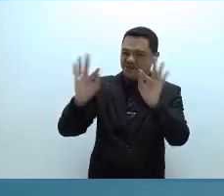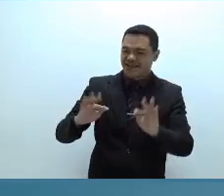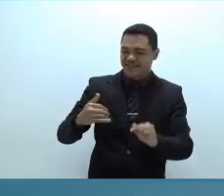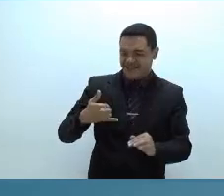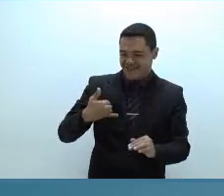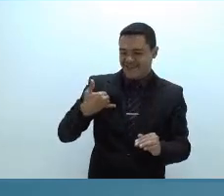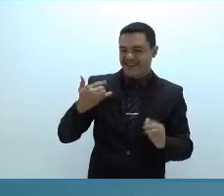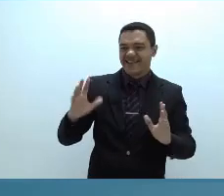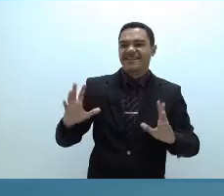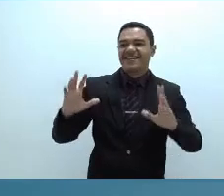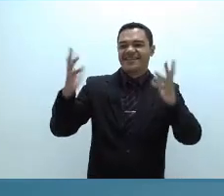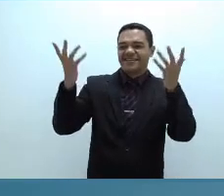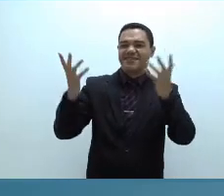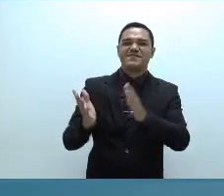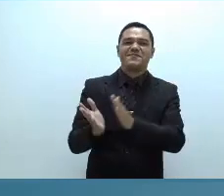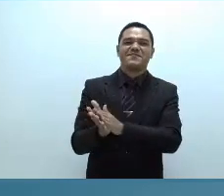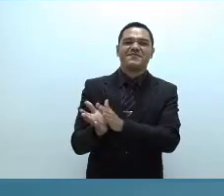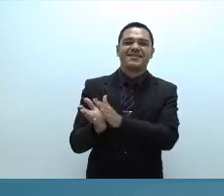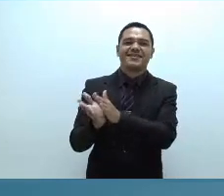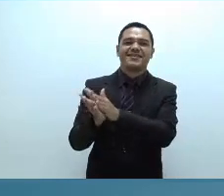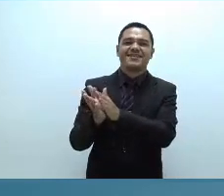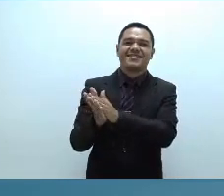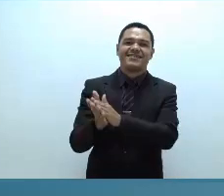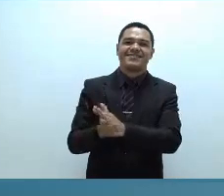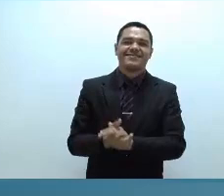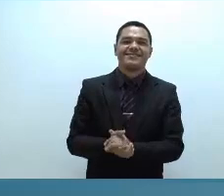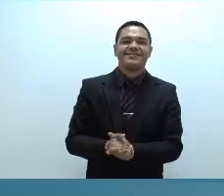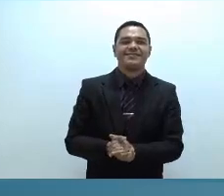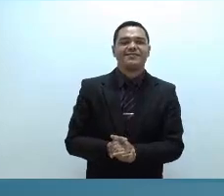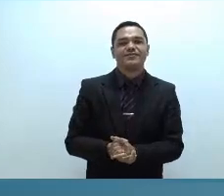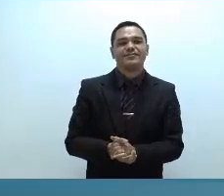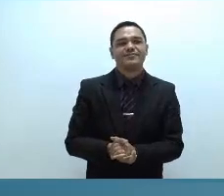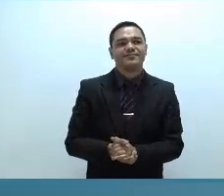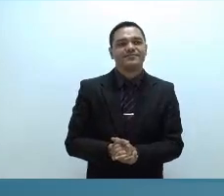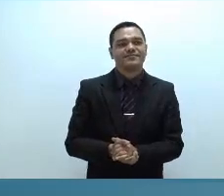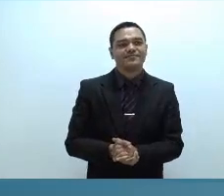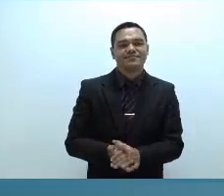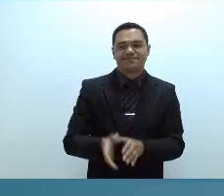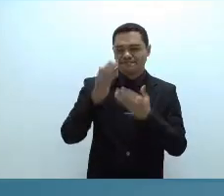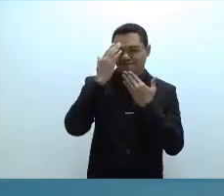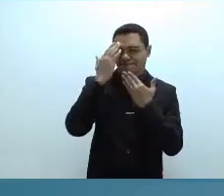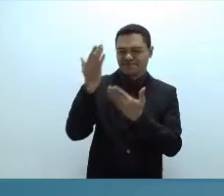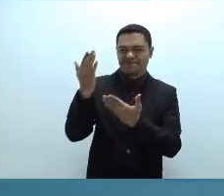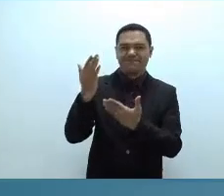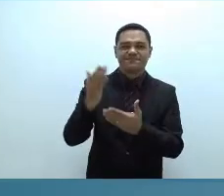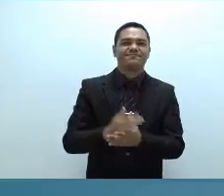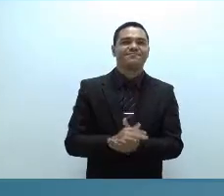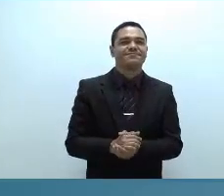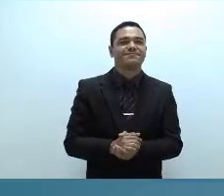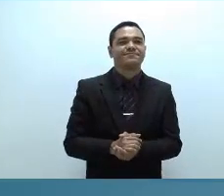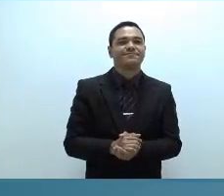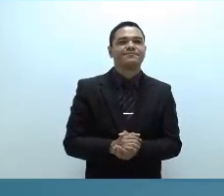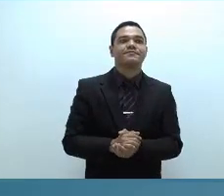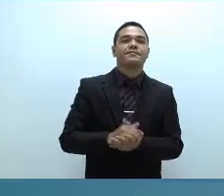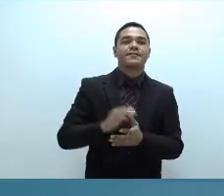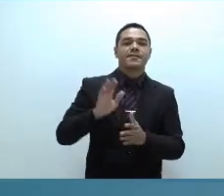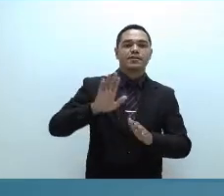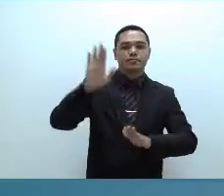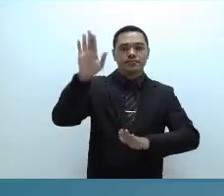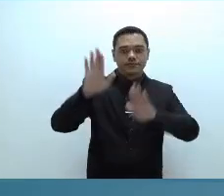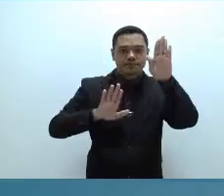aniversário para as duas, tá? Muito obrigado. Obrigado, desembargador Maria. A palavra continua facultada.